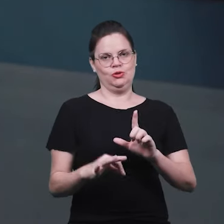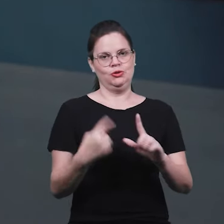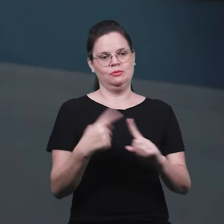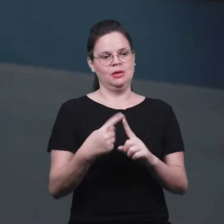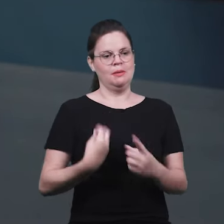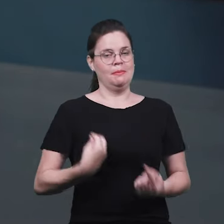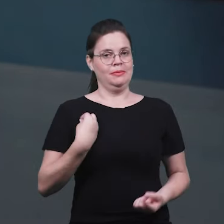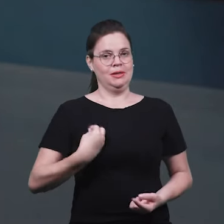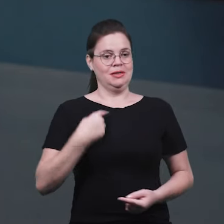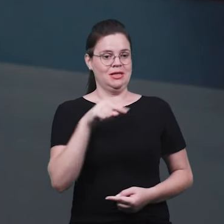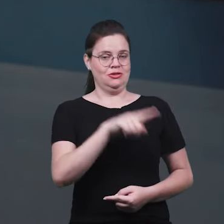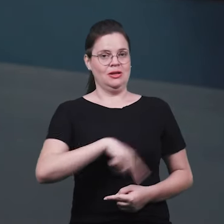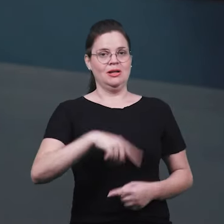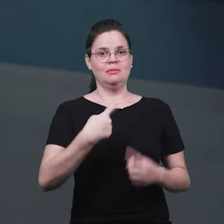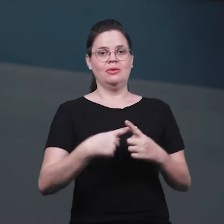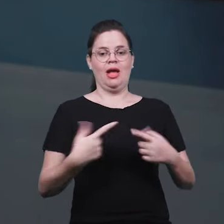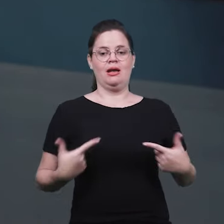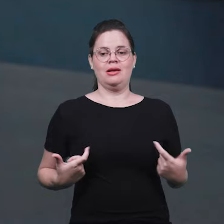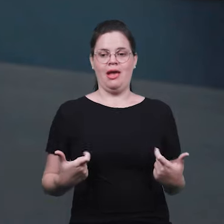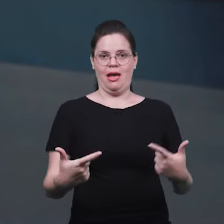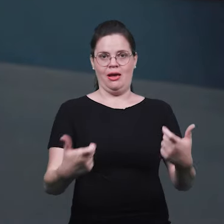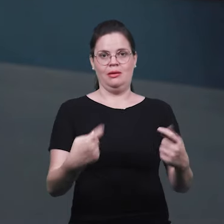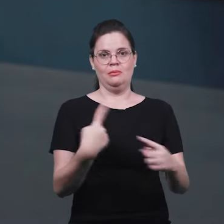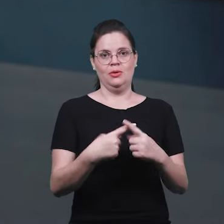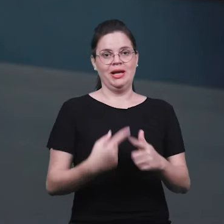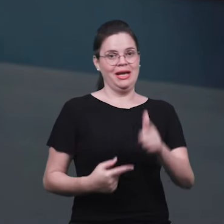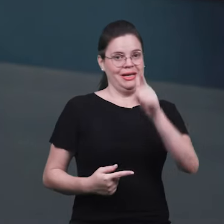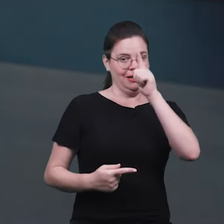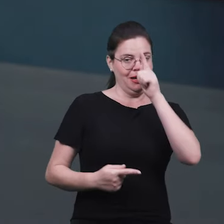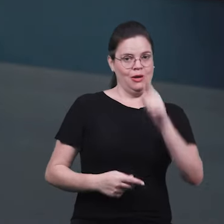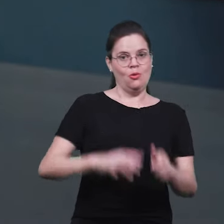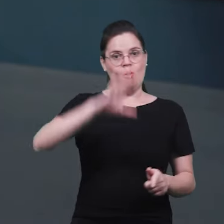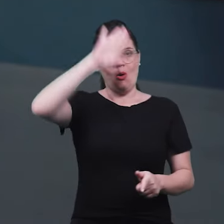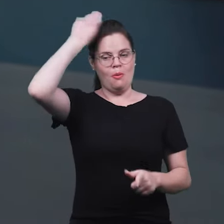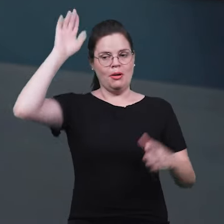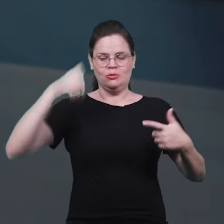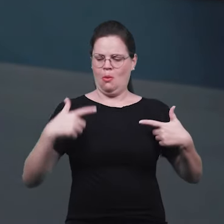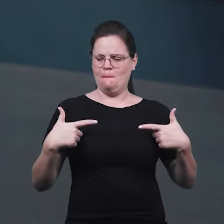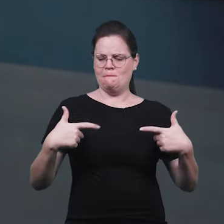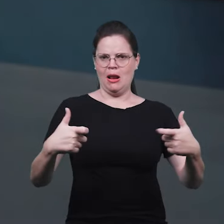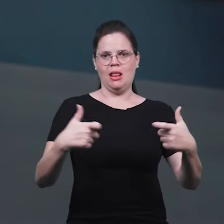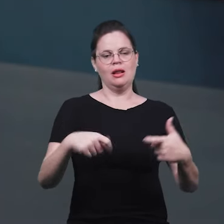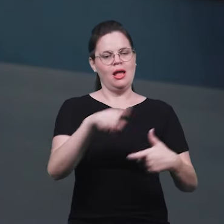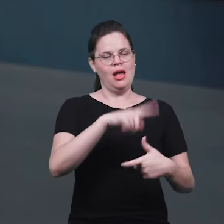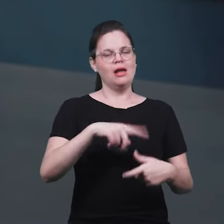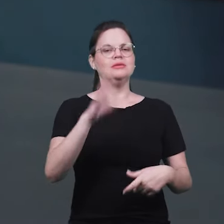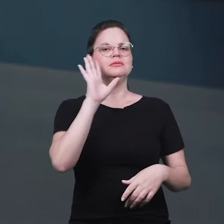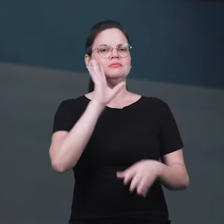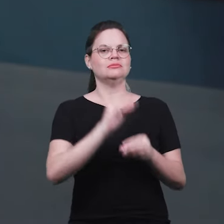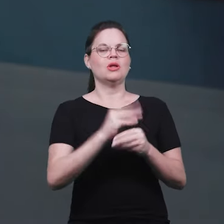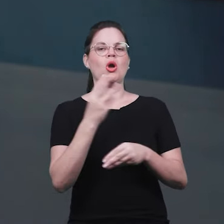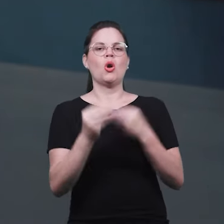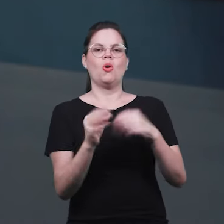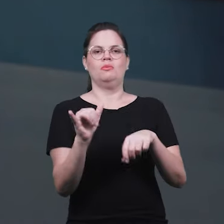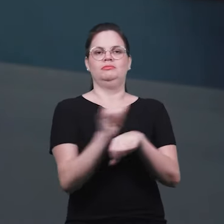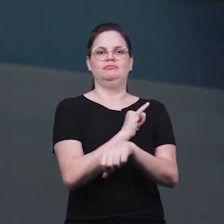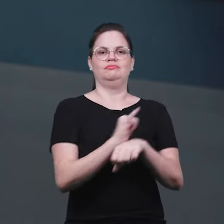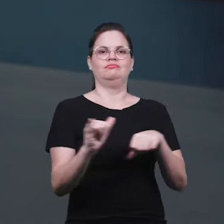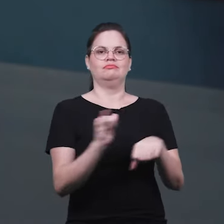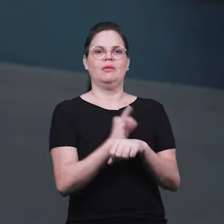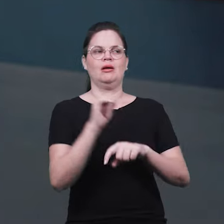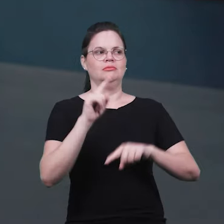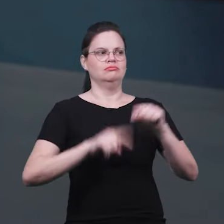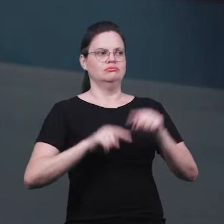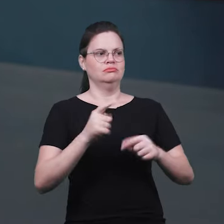presente ali para suprir as guerras entre os gregos e os romanos, né, os processos de planejamento, de suprimento para as